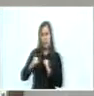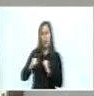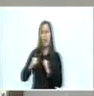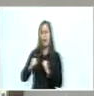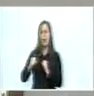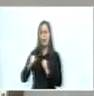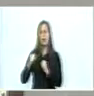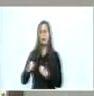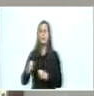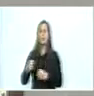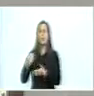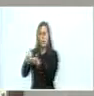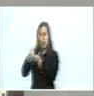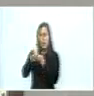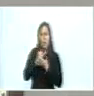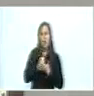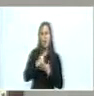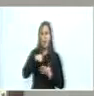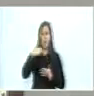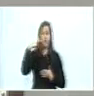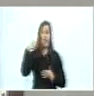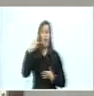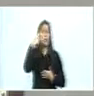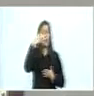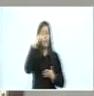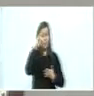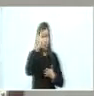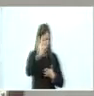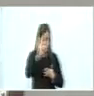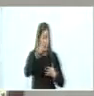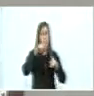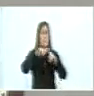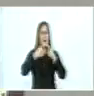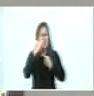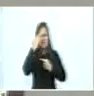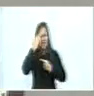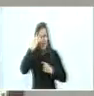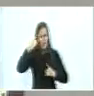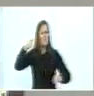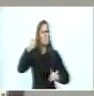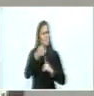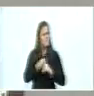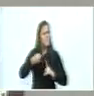governo do PT. Eu sou um vereador do PT, mas a gente entende que tem que fazer essa luta.